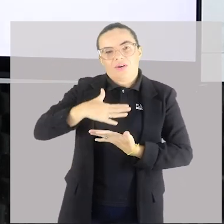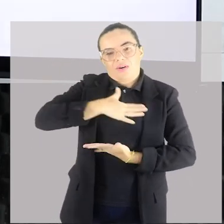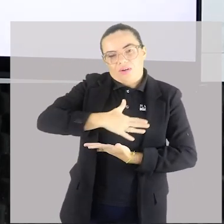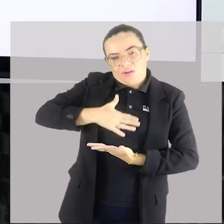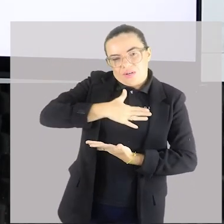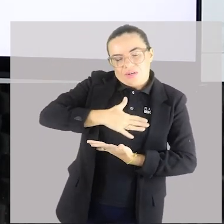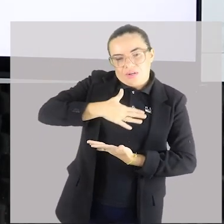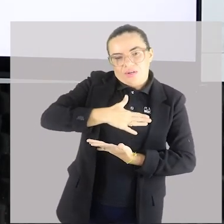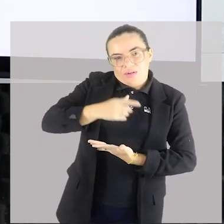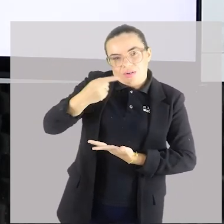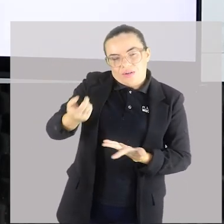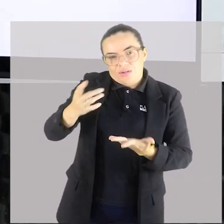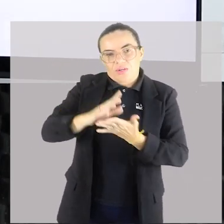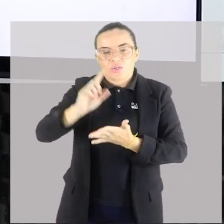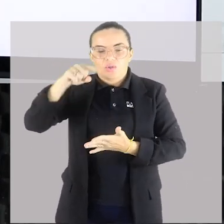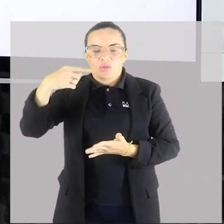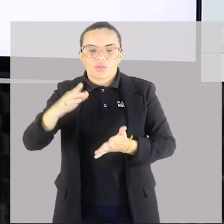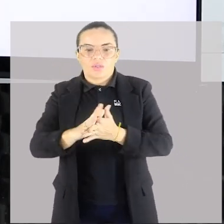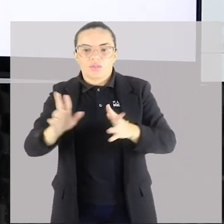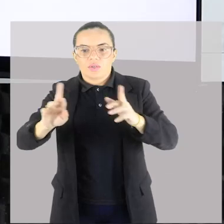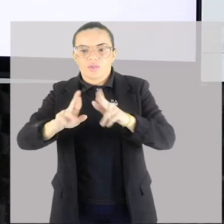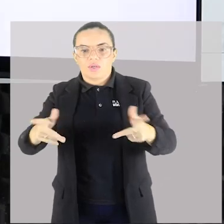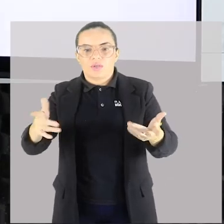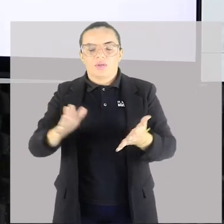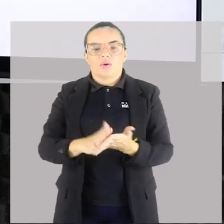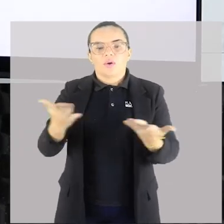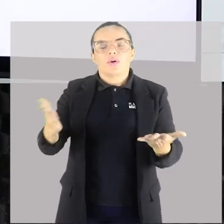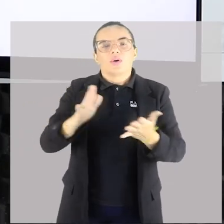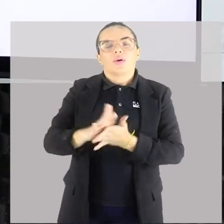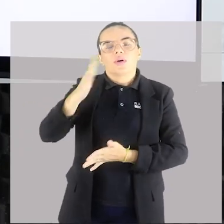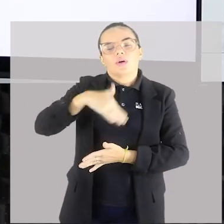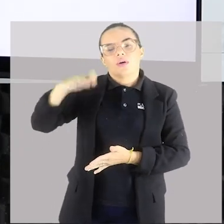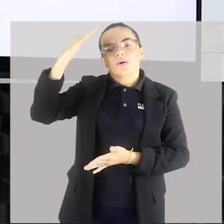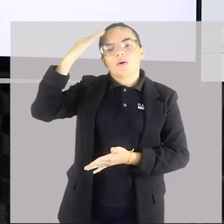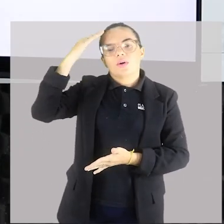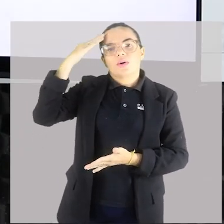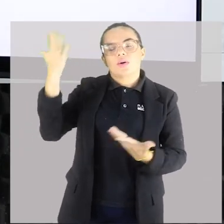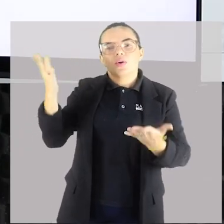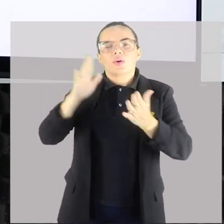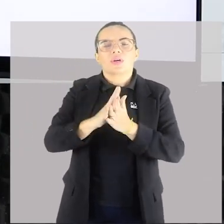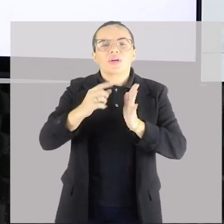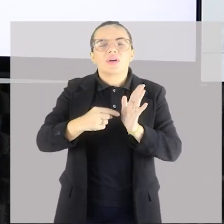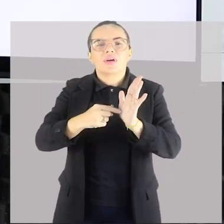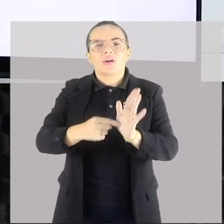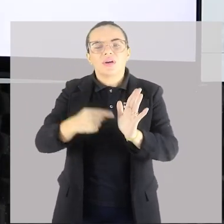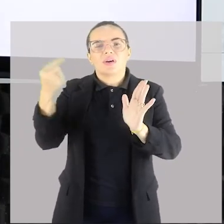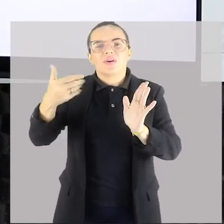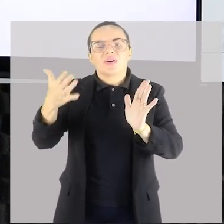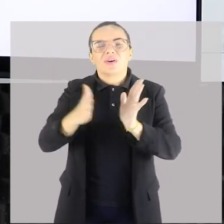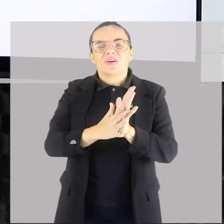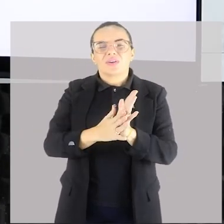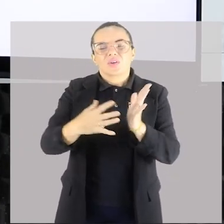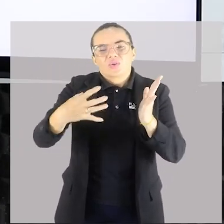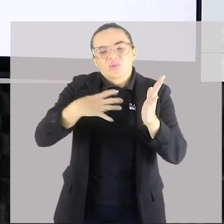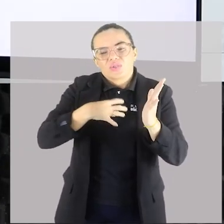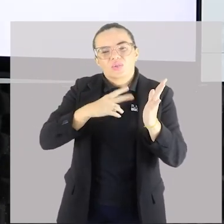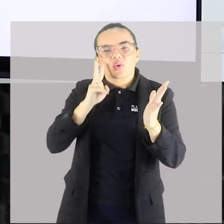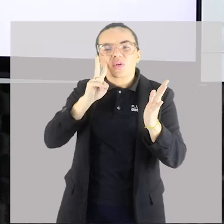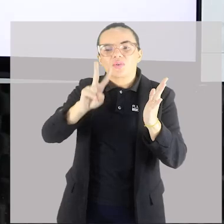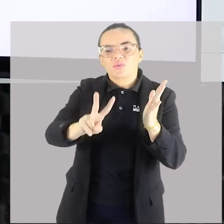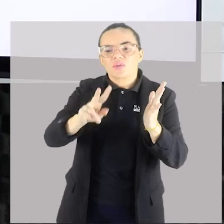estava sentindo para você pareceu de outra maneira. Então, a interpretação é, o que essa obra me remete, o que ela me causa.